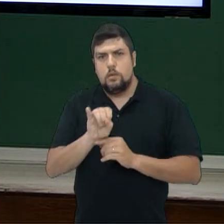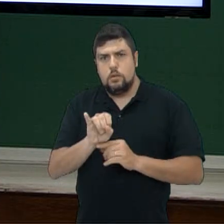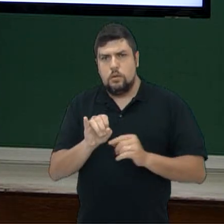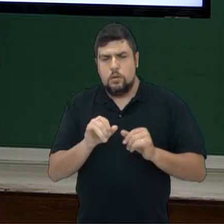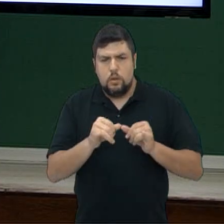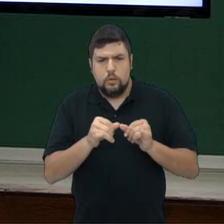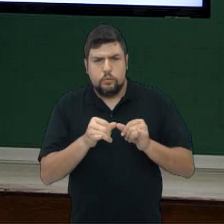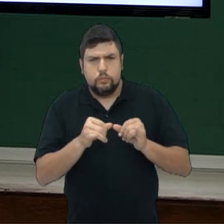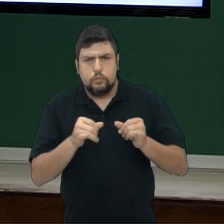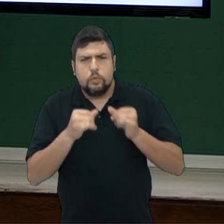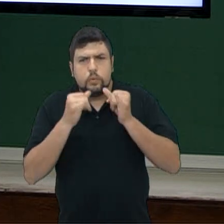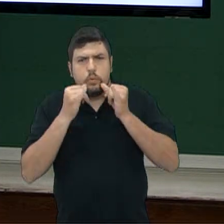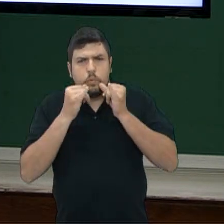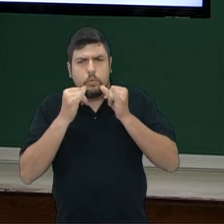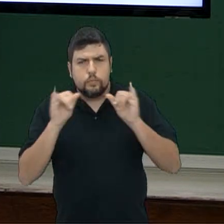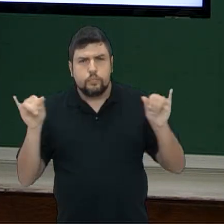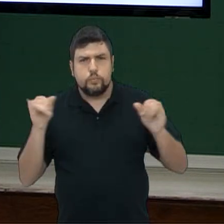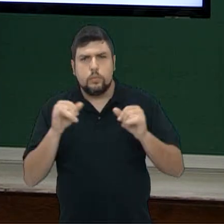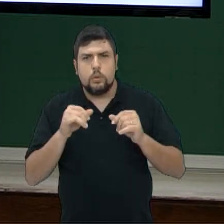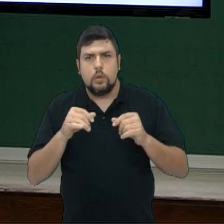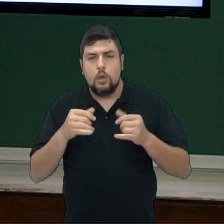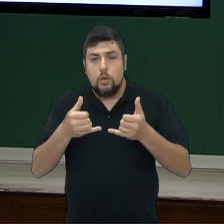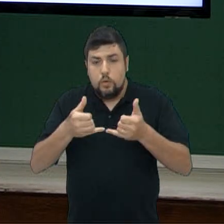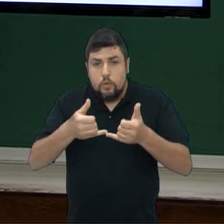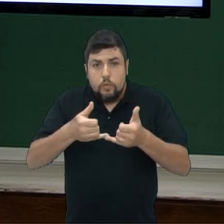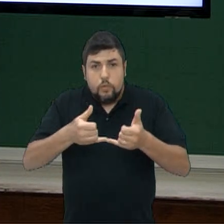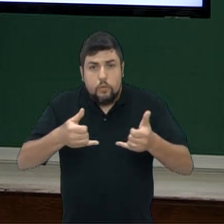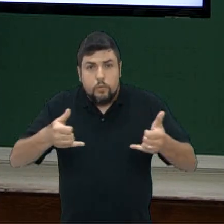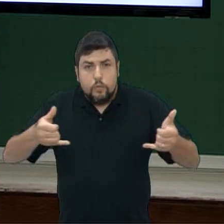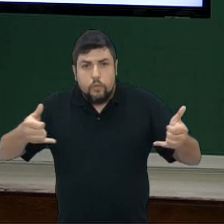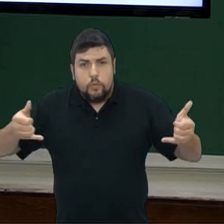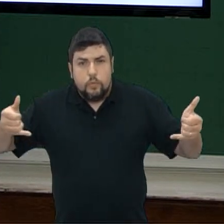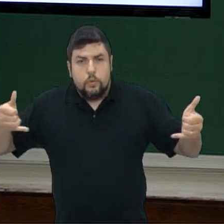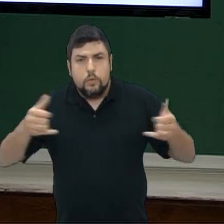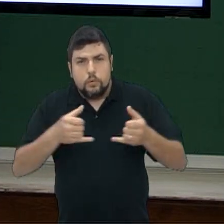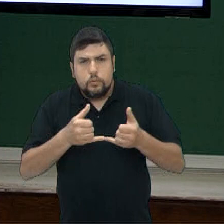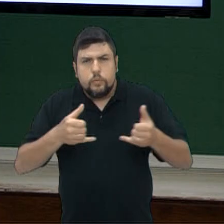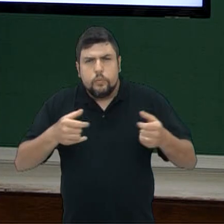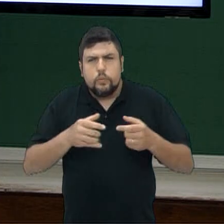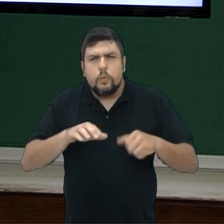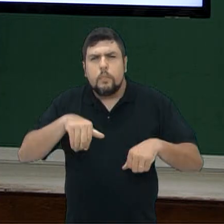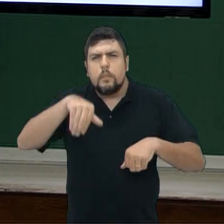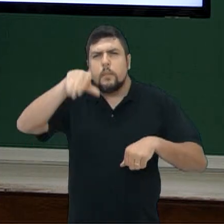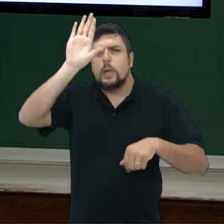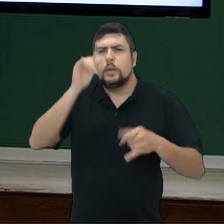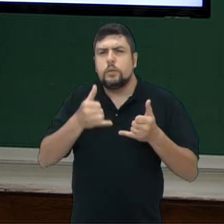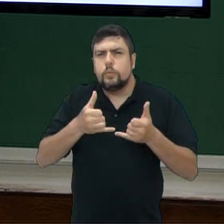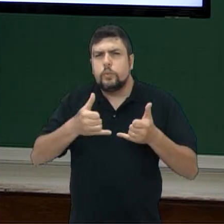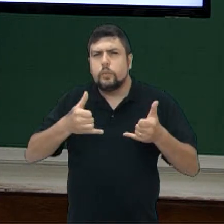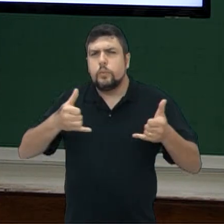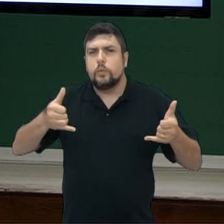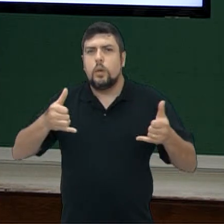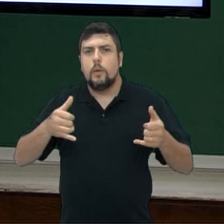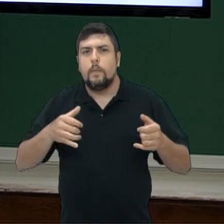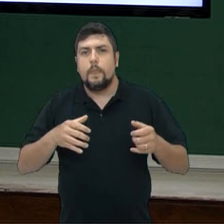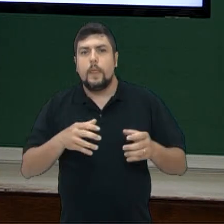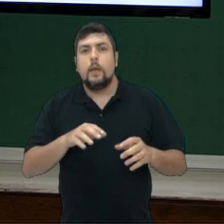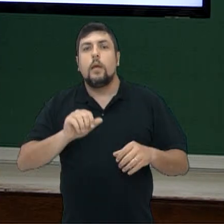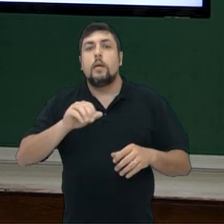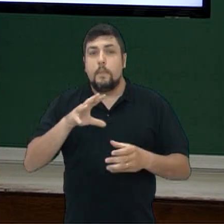proporcional uma à outra, né? Quanto maior for o comprimento do fio, maior a